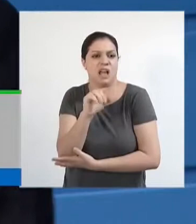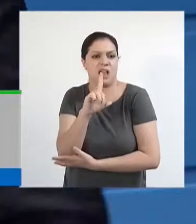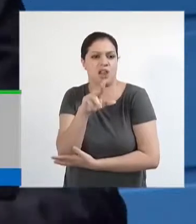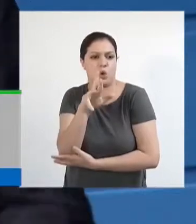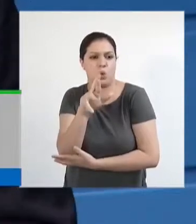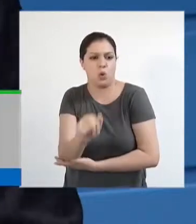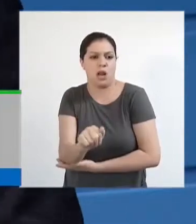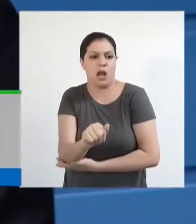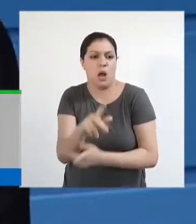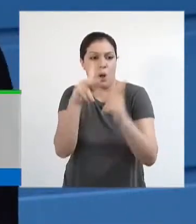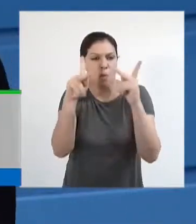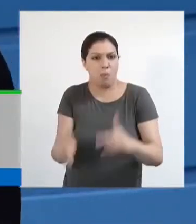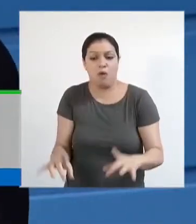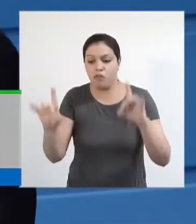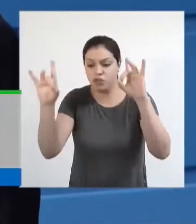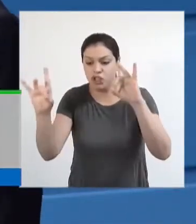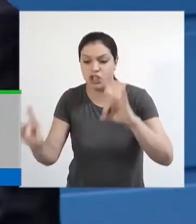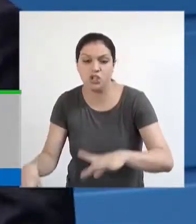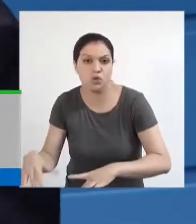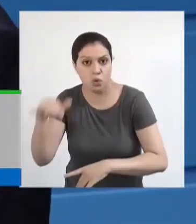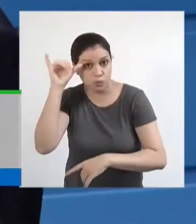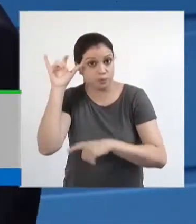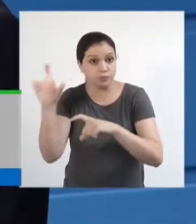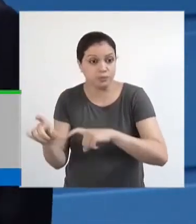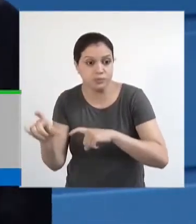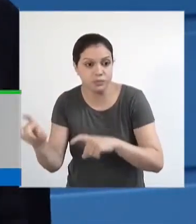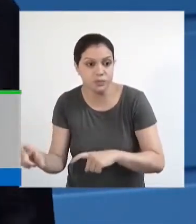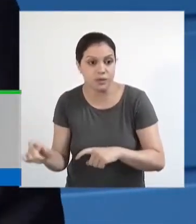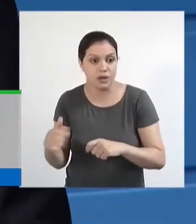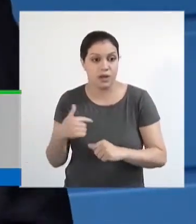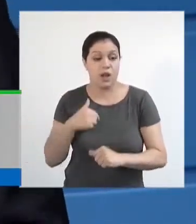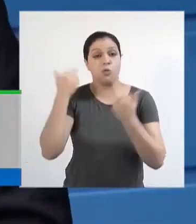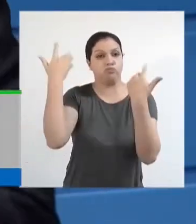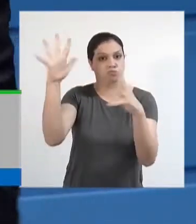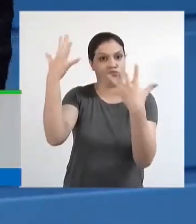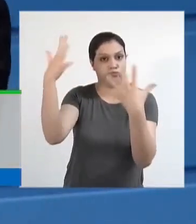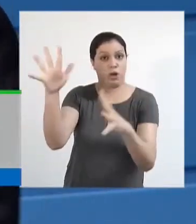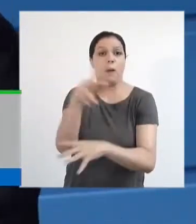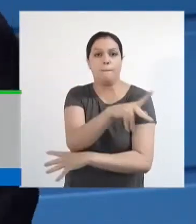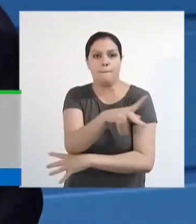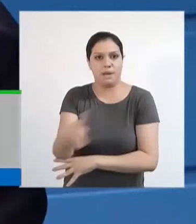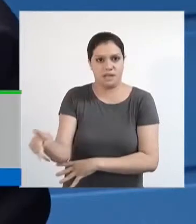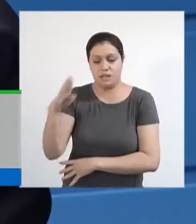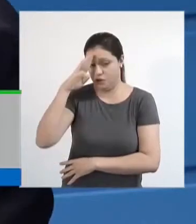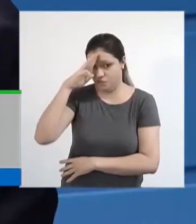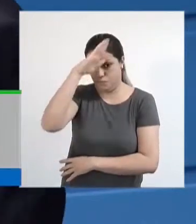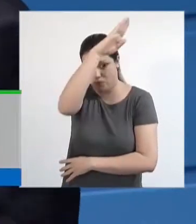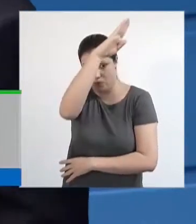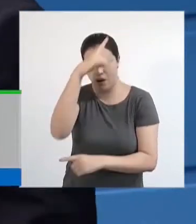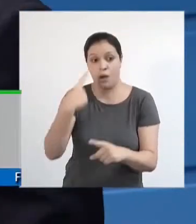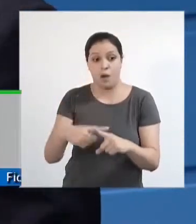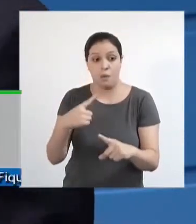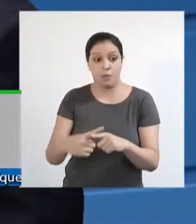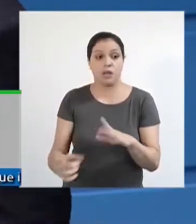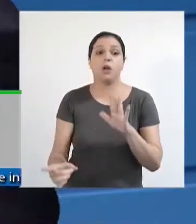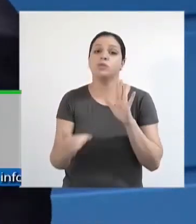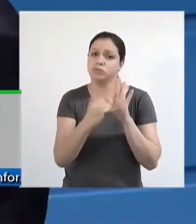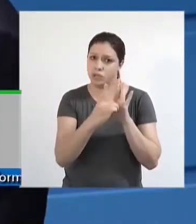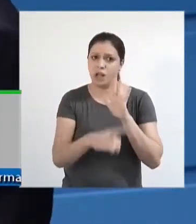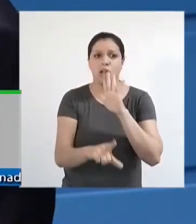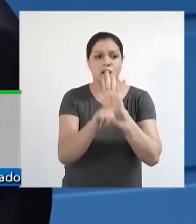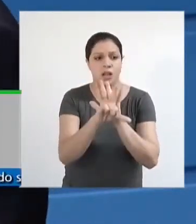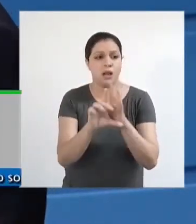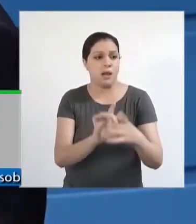povo, quando deixou o homem do campo inseguro. Eu louvo o presidente Jair Bolsonaro por ter aportado um decreto de lei que permite o